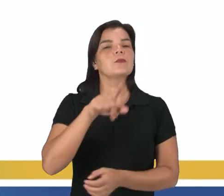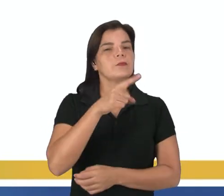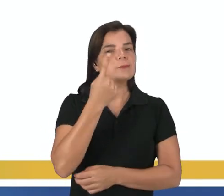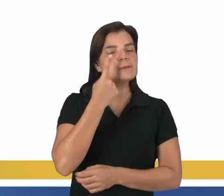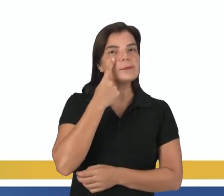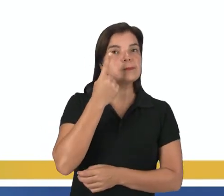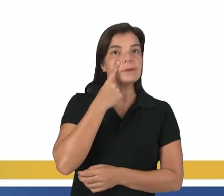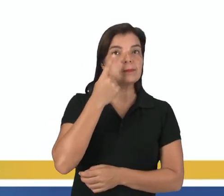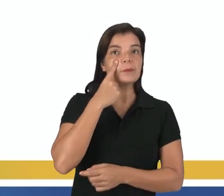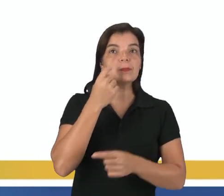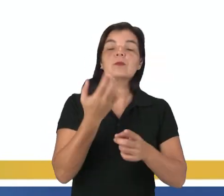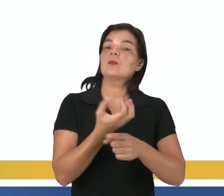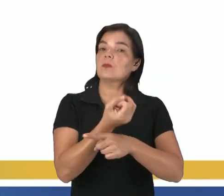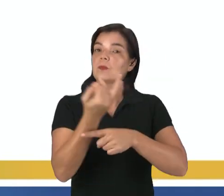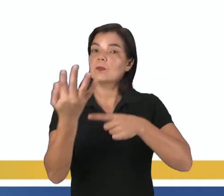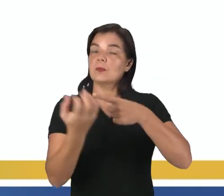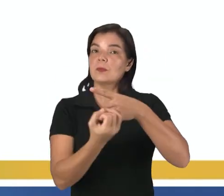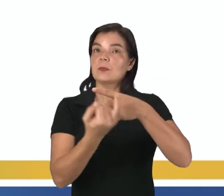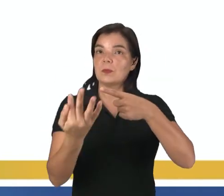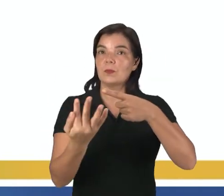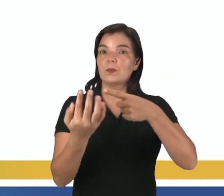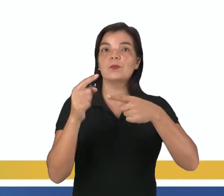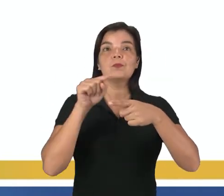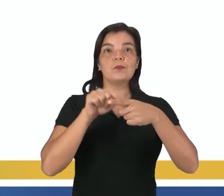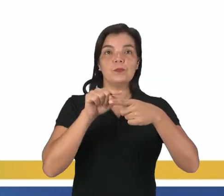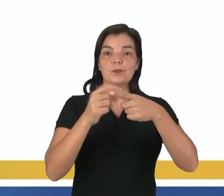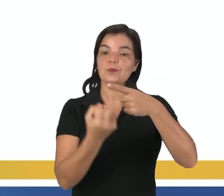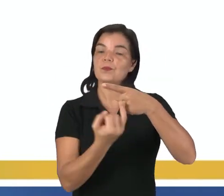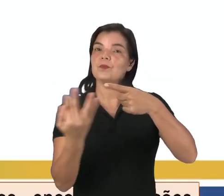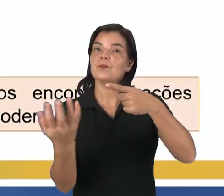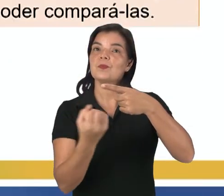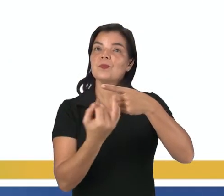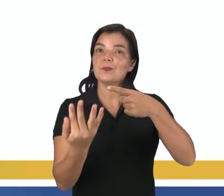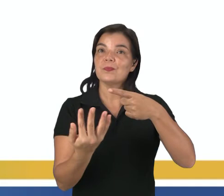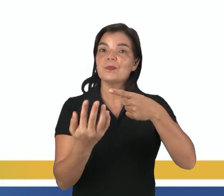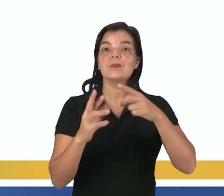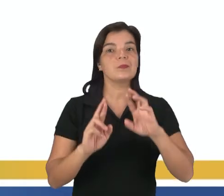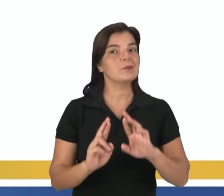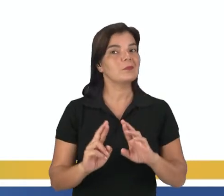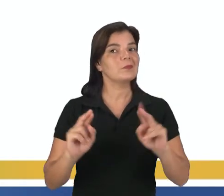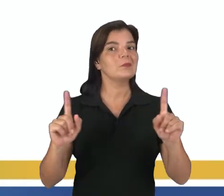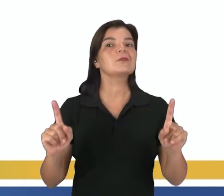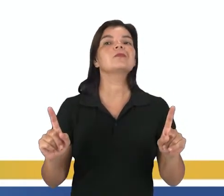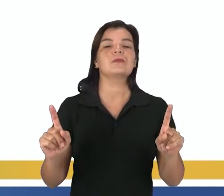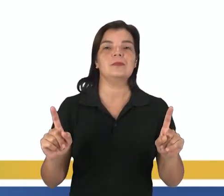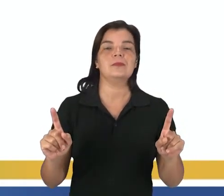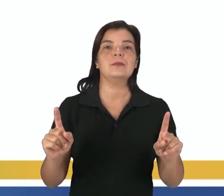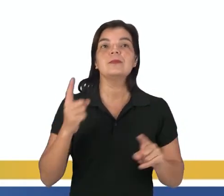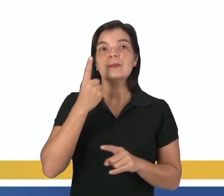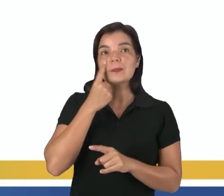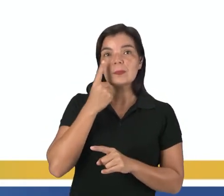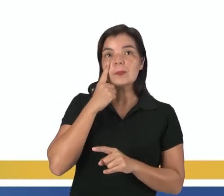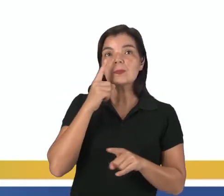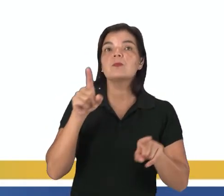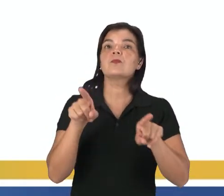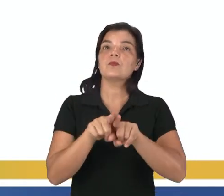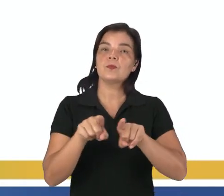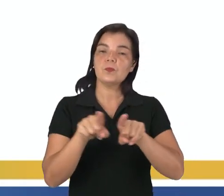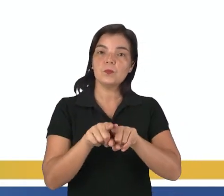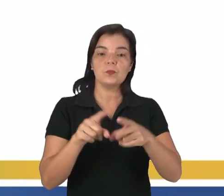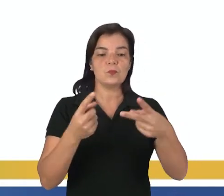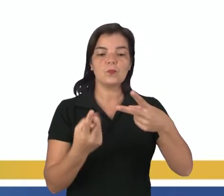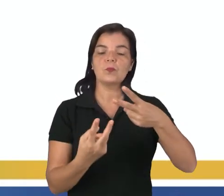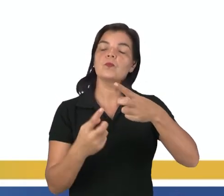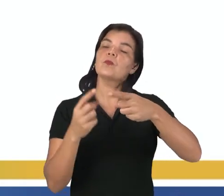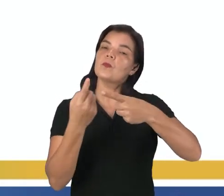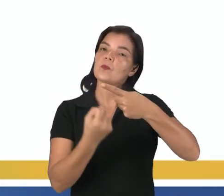vamos observar, né, quando os denominadores das duas frações forem diferentes. Então, nesse caso, como os